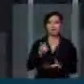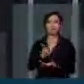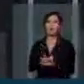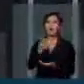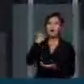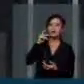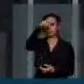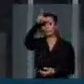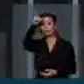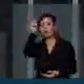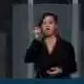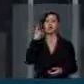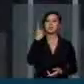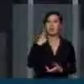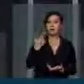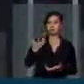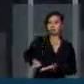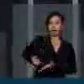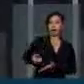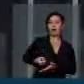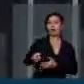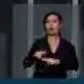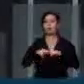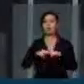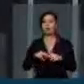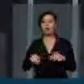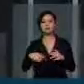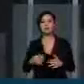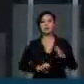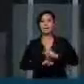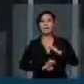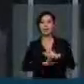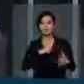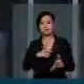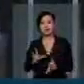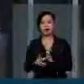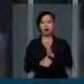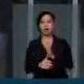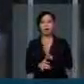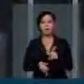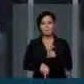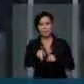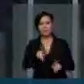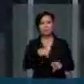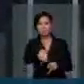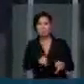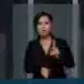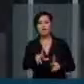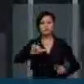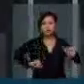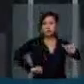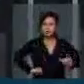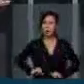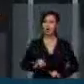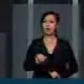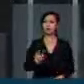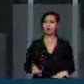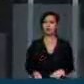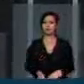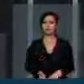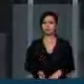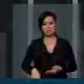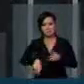deputados, lucram em cima do sofrimento do povo, roubam, literalmente. O povo